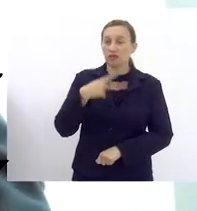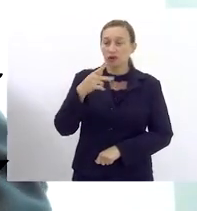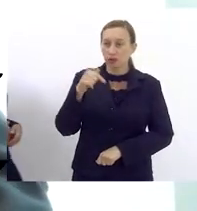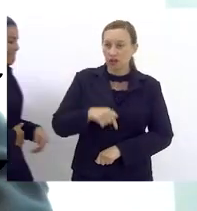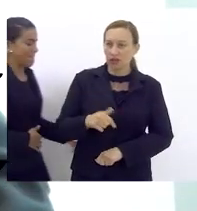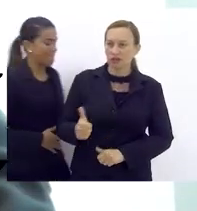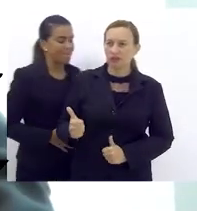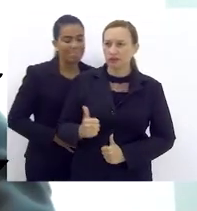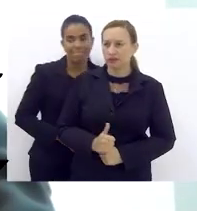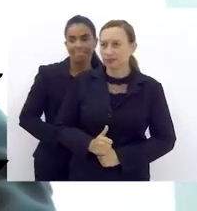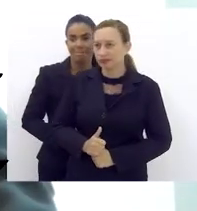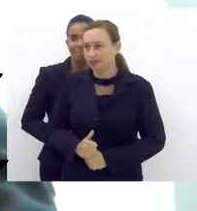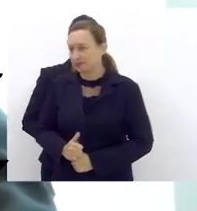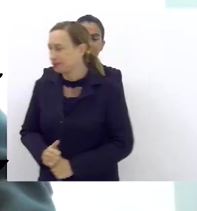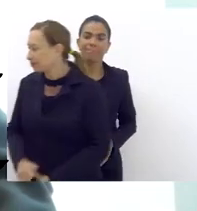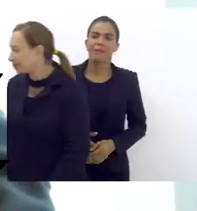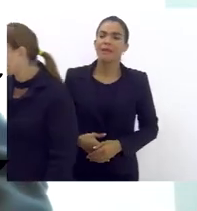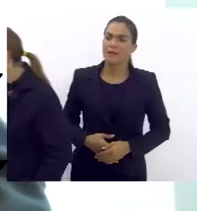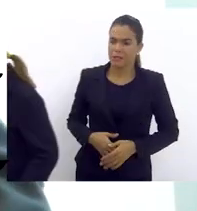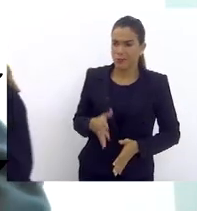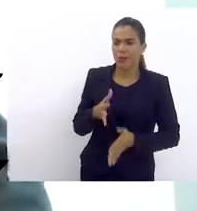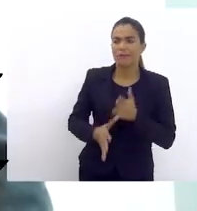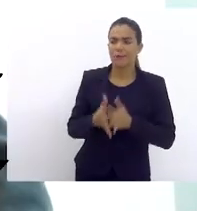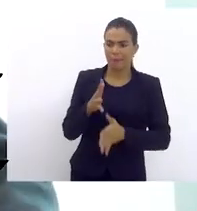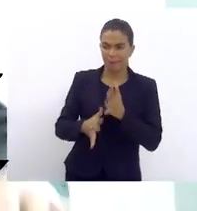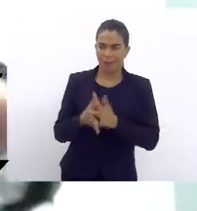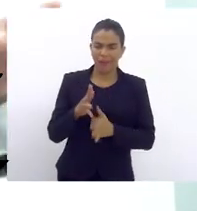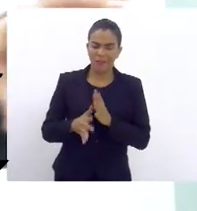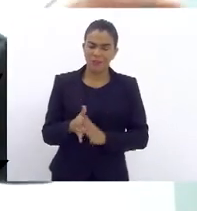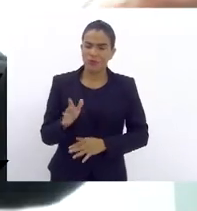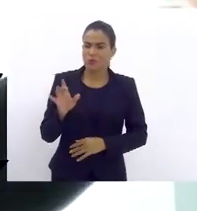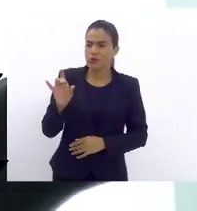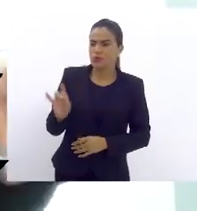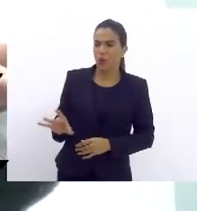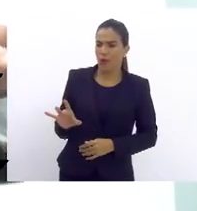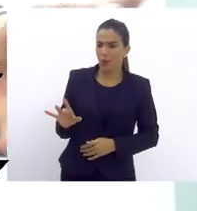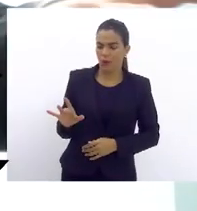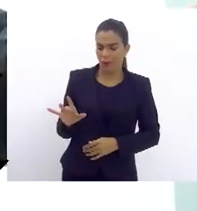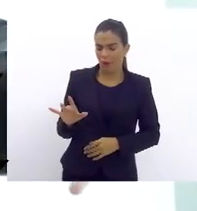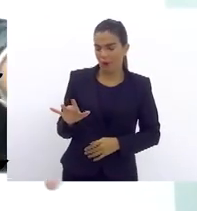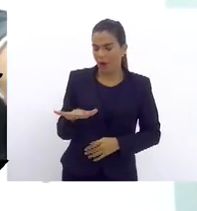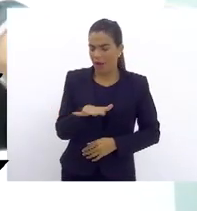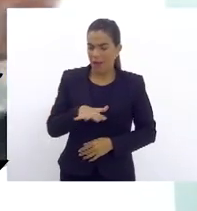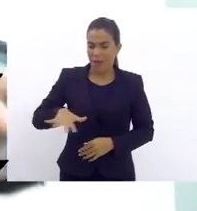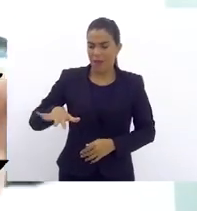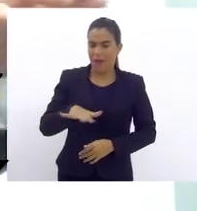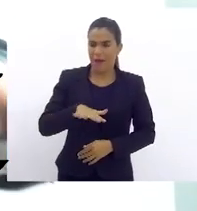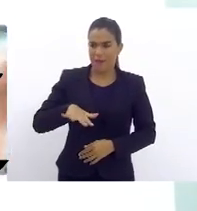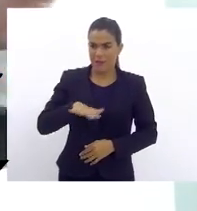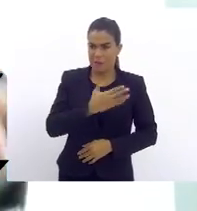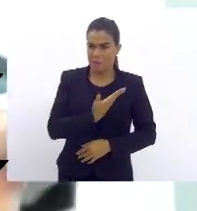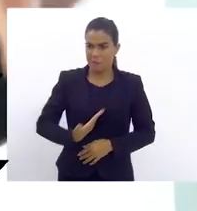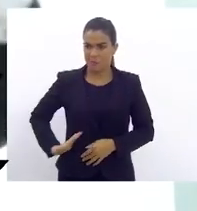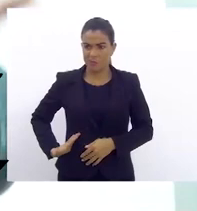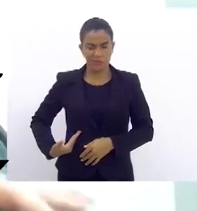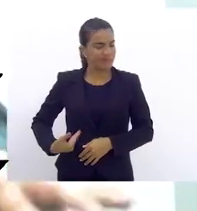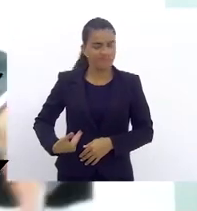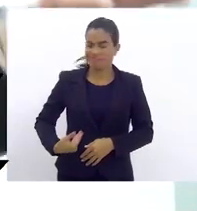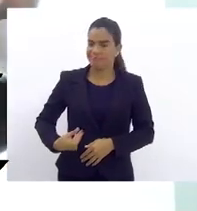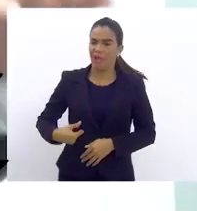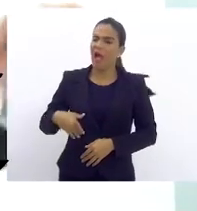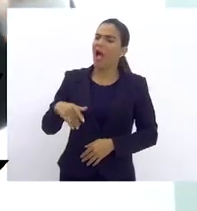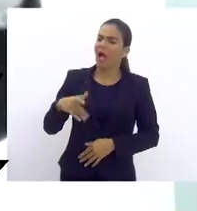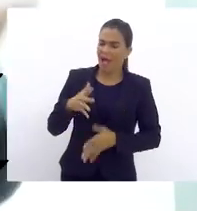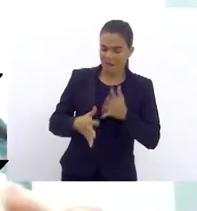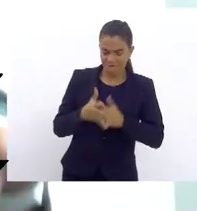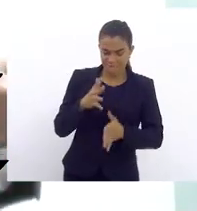isso de fato afeta não só apenas vamos dizer assim a nossa esfera pública isso afeta a nossa vida a nossa